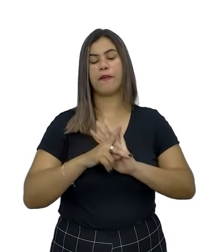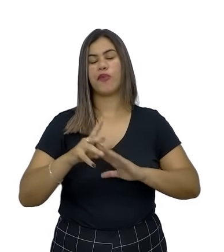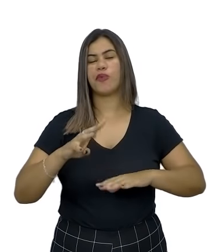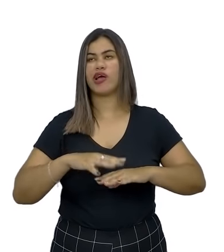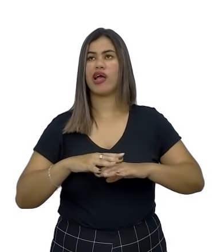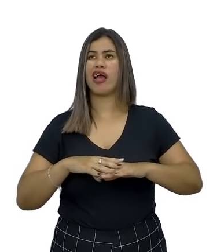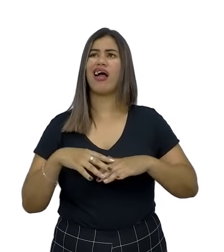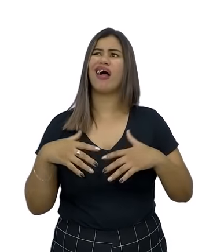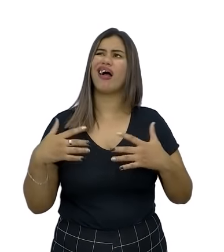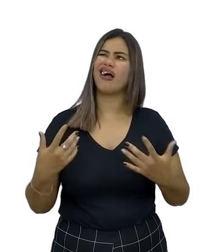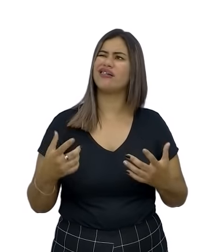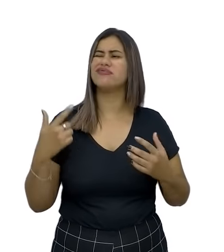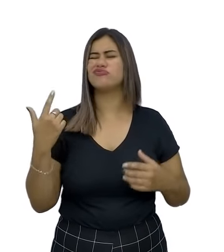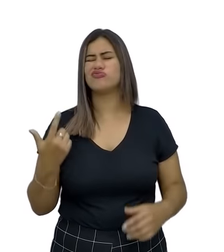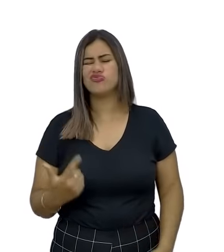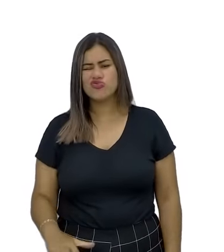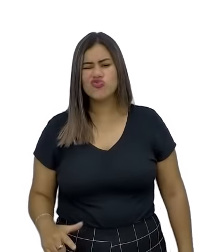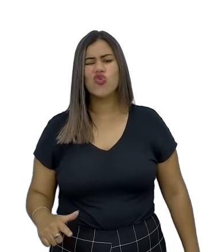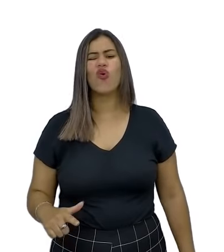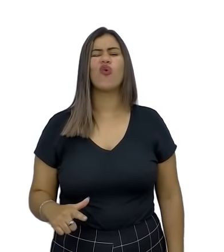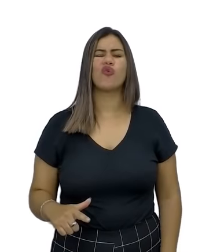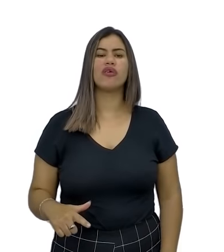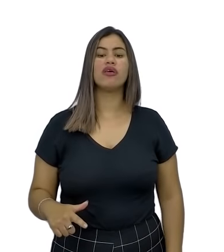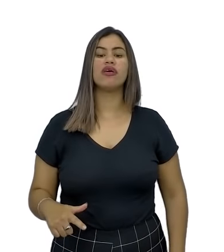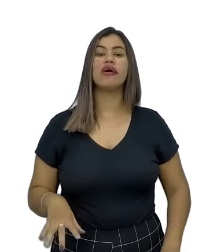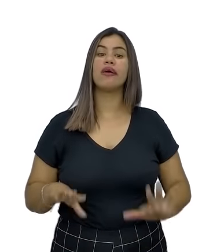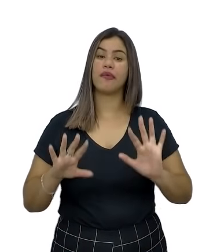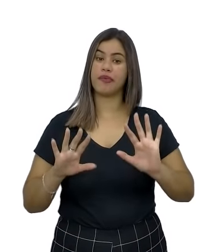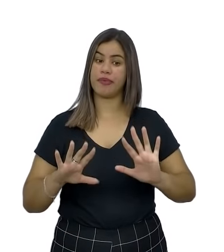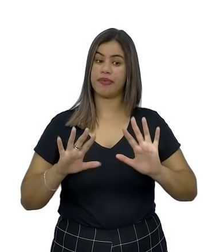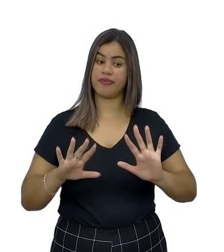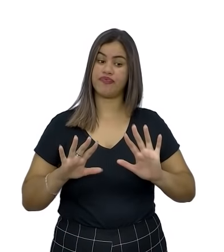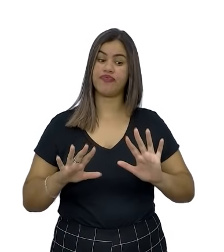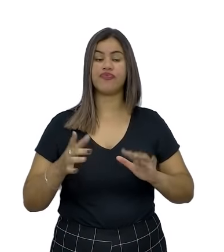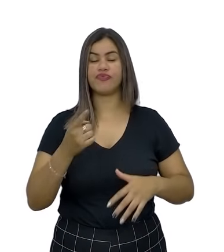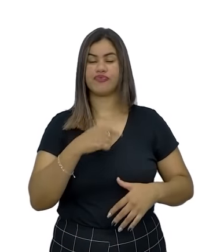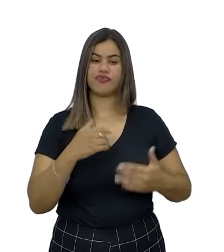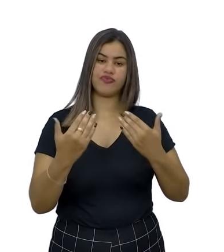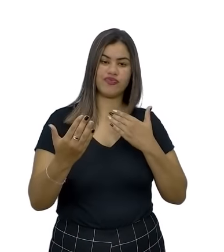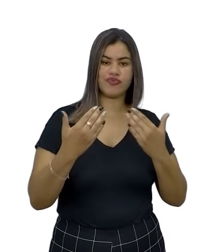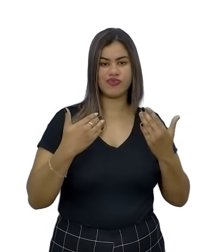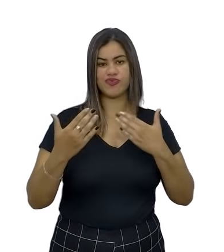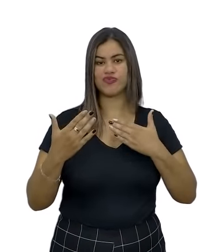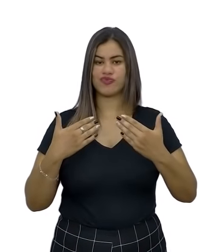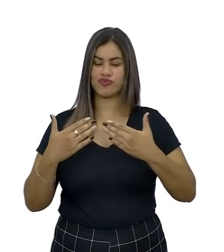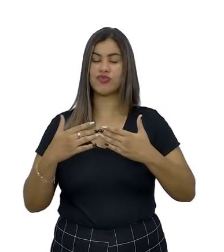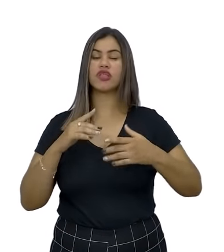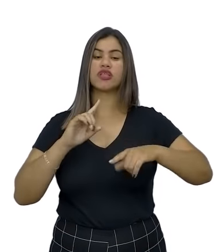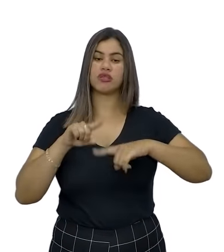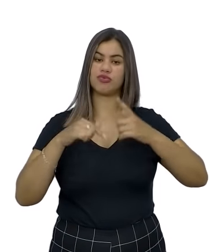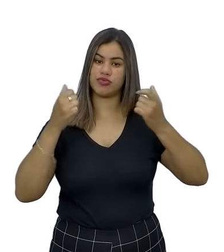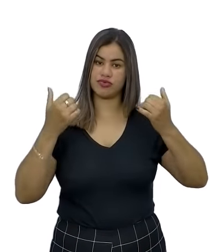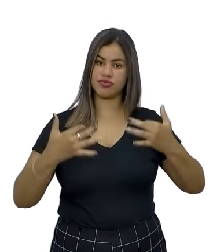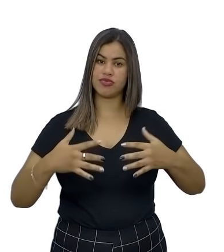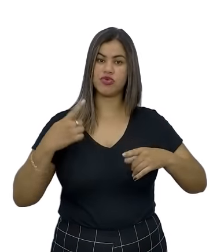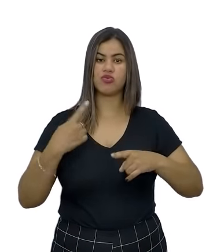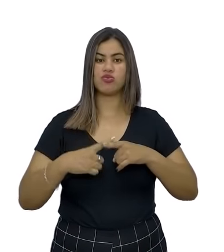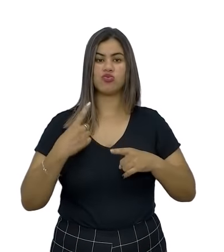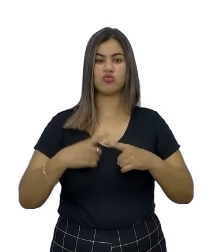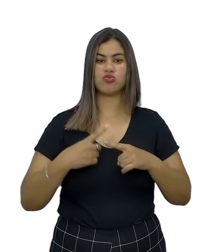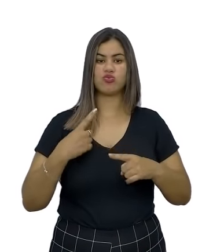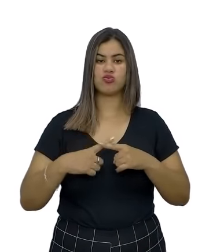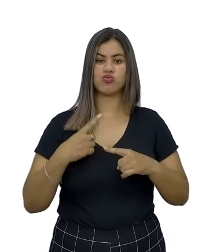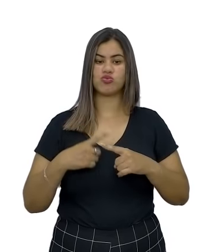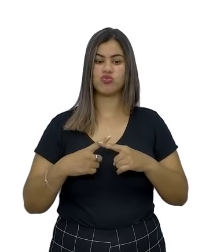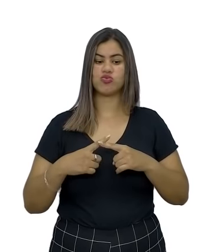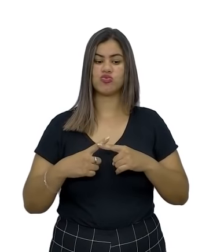assim, Rosana, novamente resolução de problemas, né? A gente vai conversando aqui, a gente vai justificar o porquê trabalhar nessa